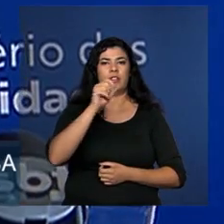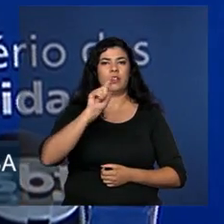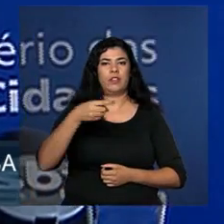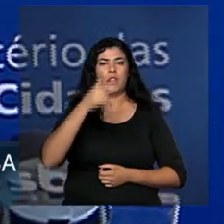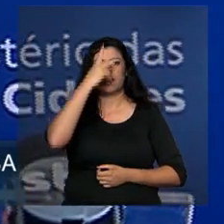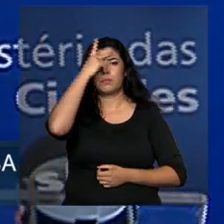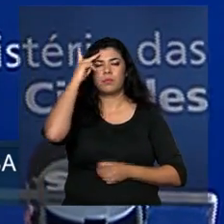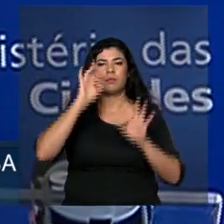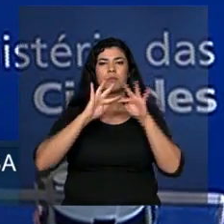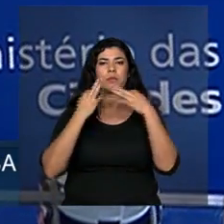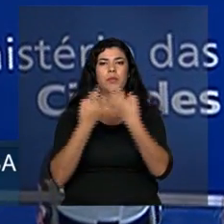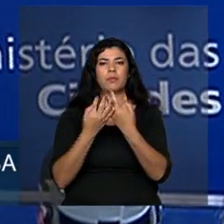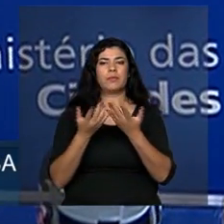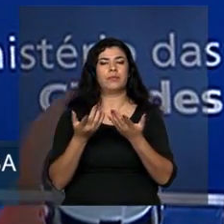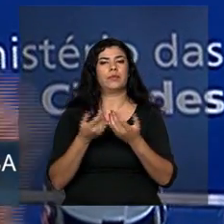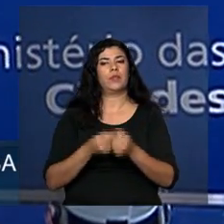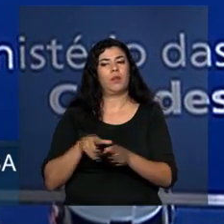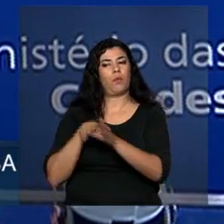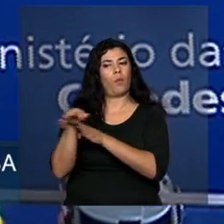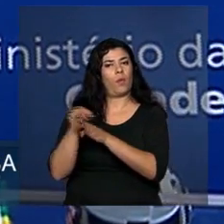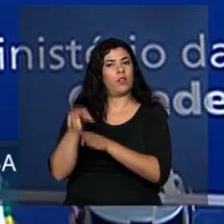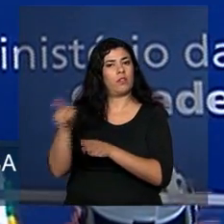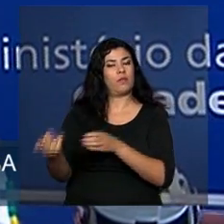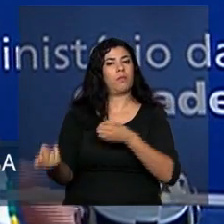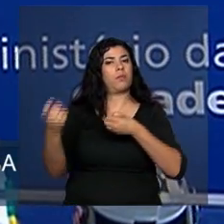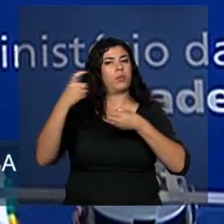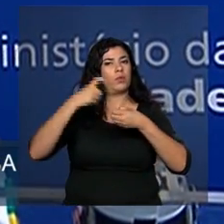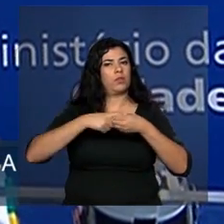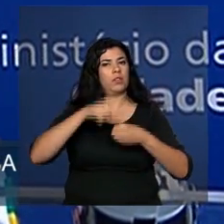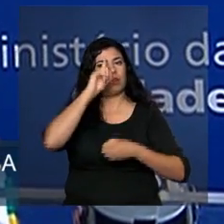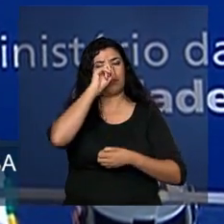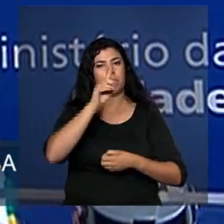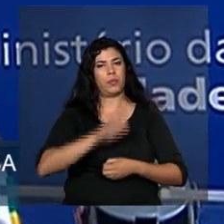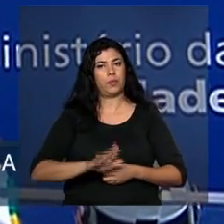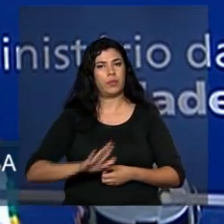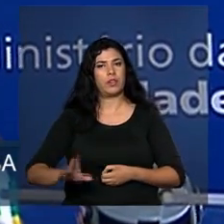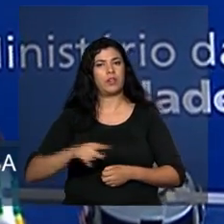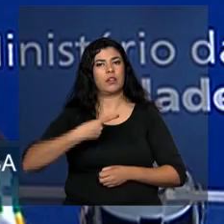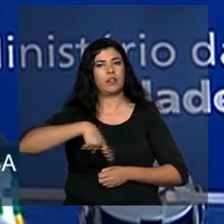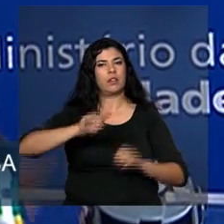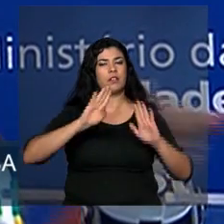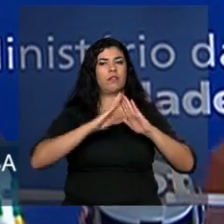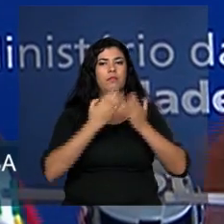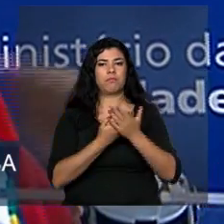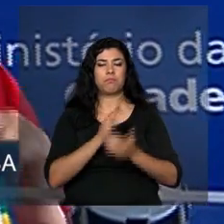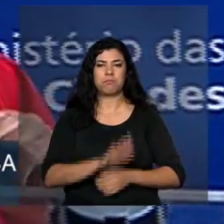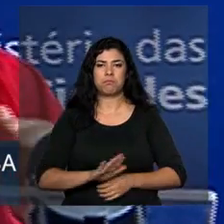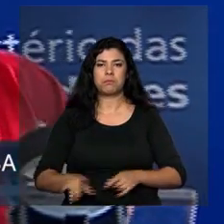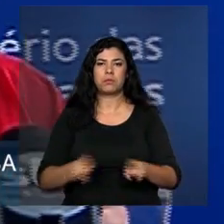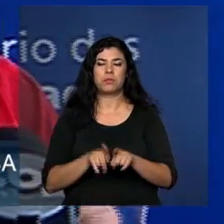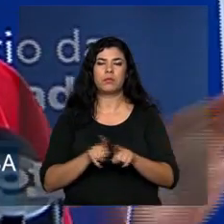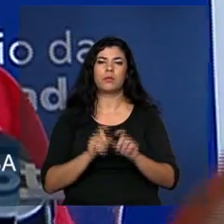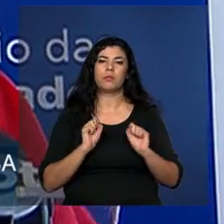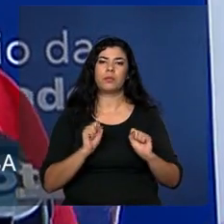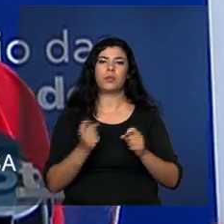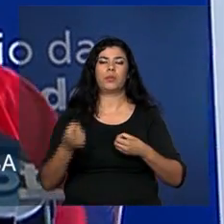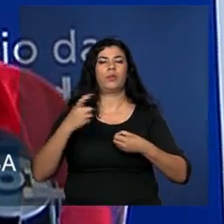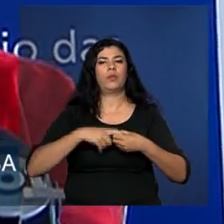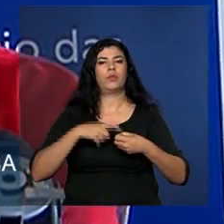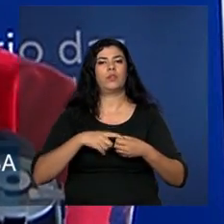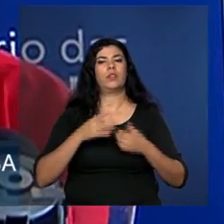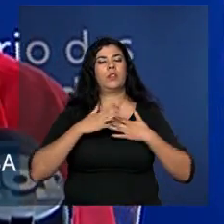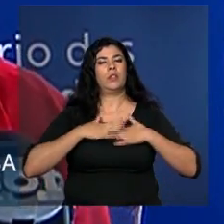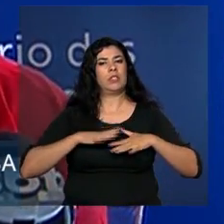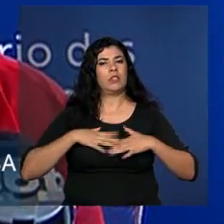Agora, o que eu mandei fazer? Falei para ela, você pode voltar. Manda a criança para a escola, você pode voltar. Aí, falei o